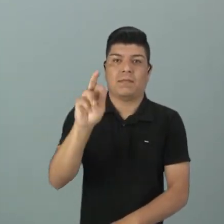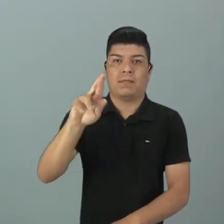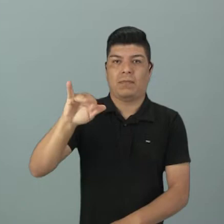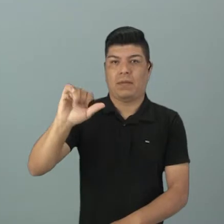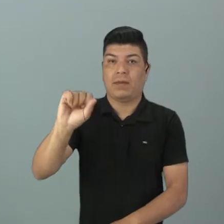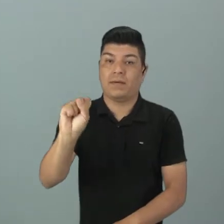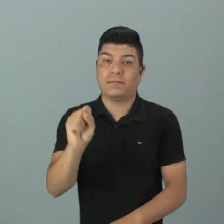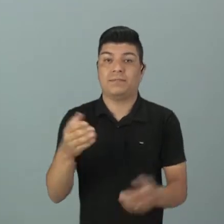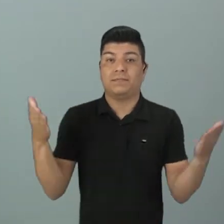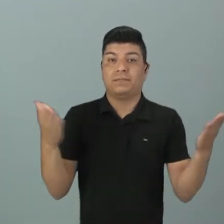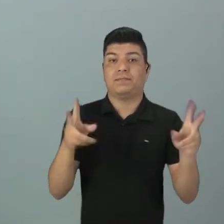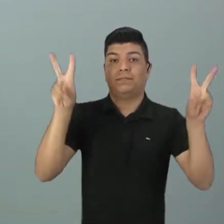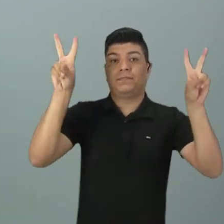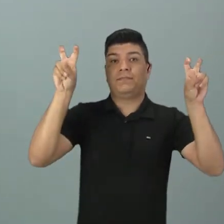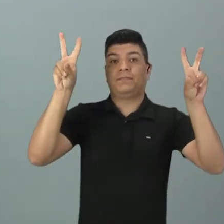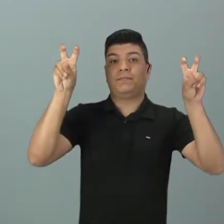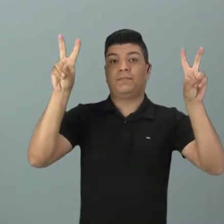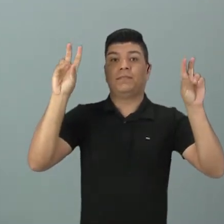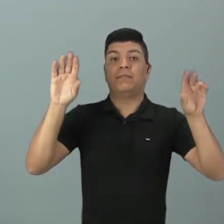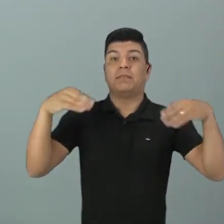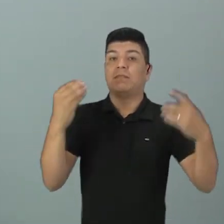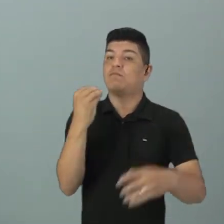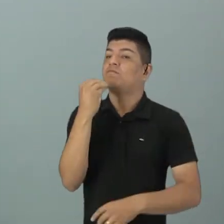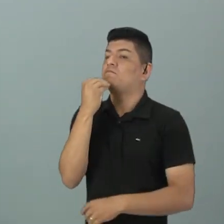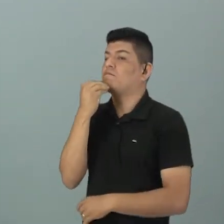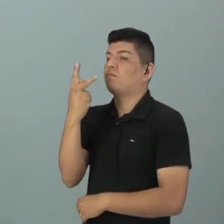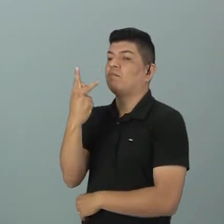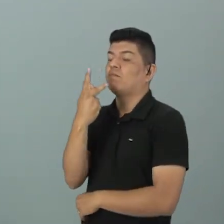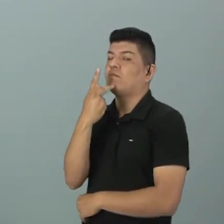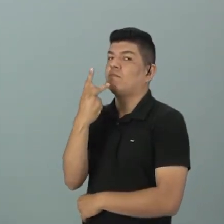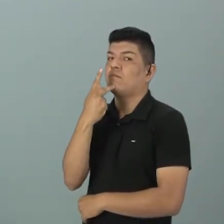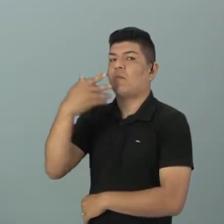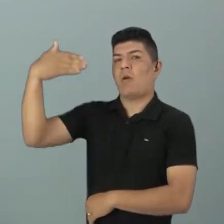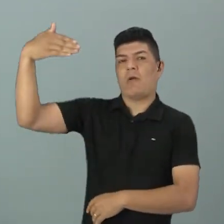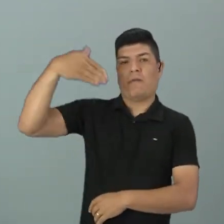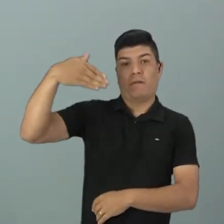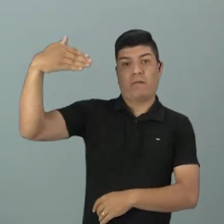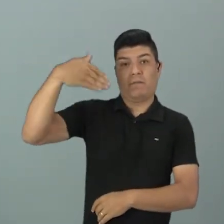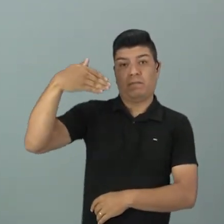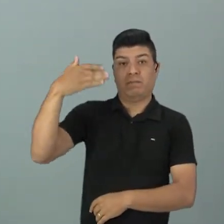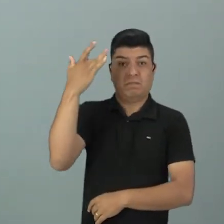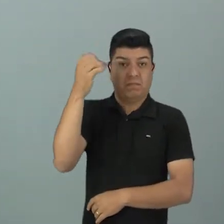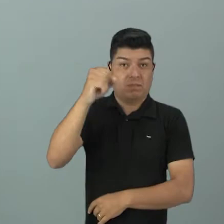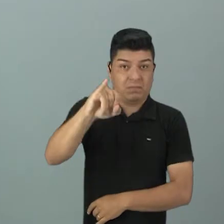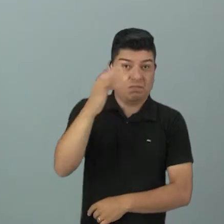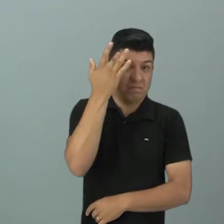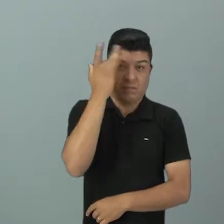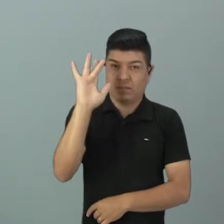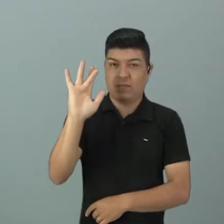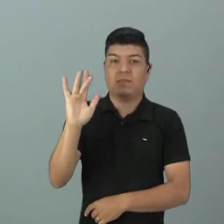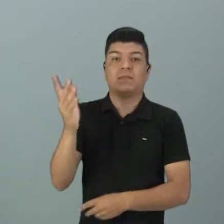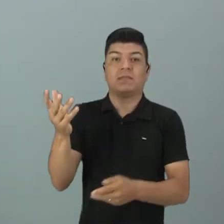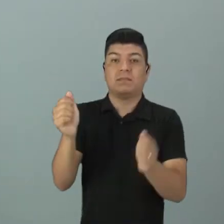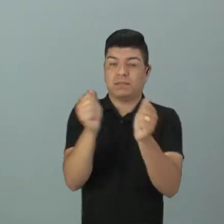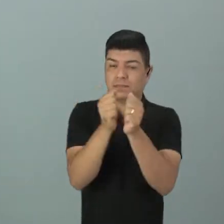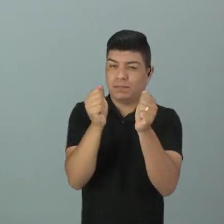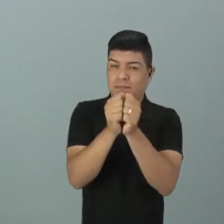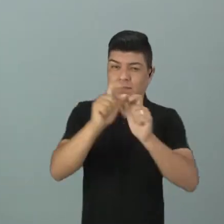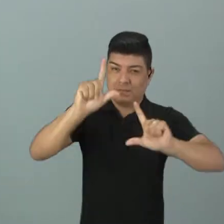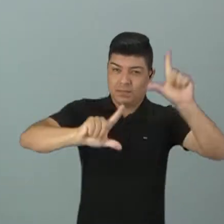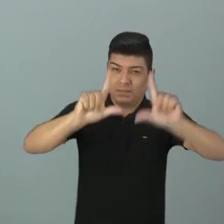de probabilidade frequentista. Então, se você não sabe o que é isso, acompanhe comigo aí na sua tela que você vai entender na aula de